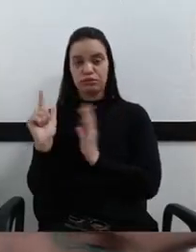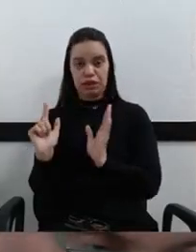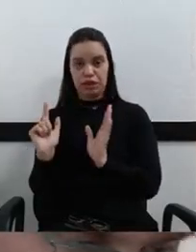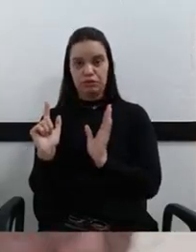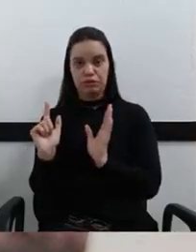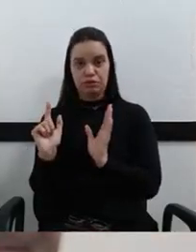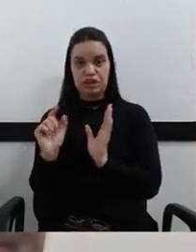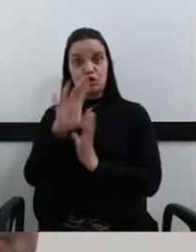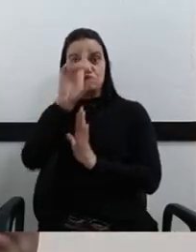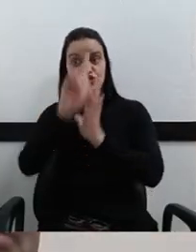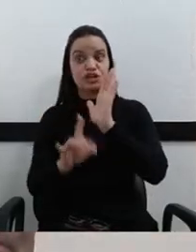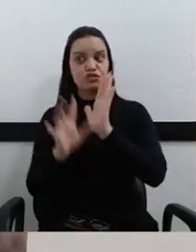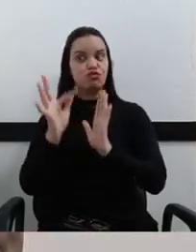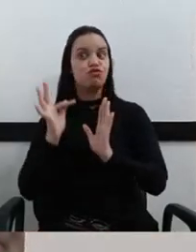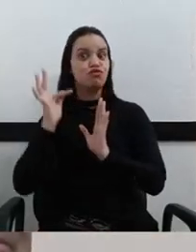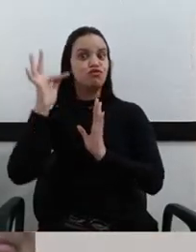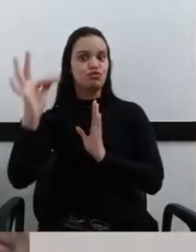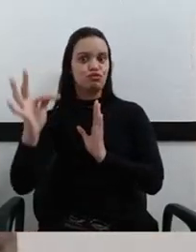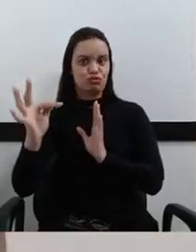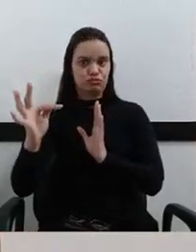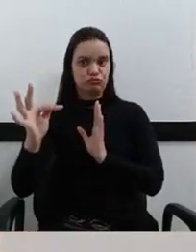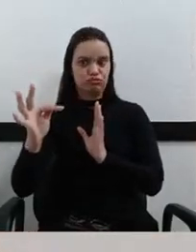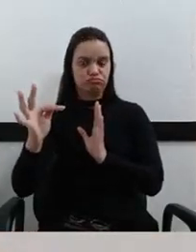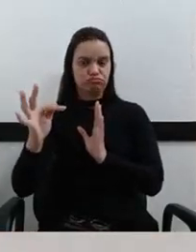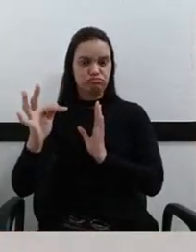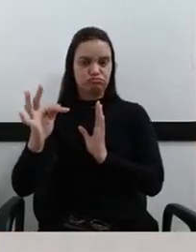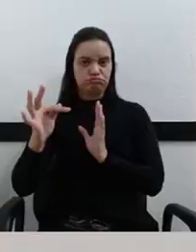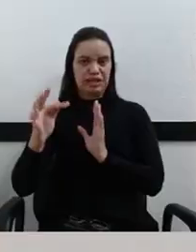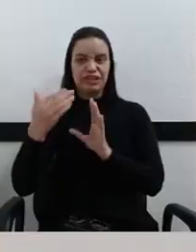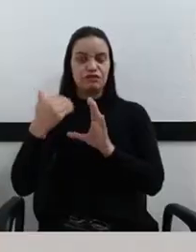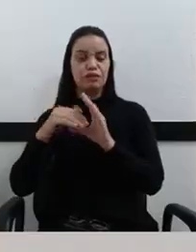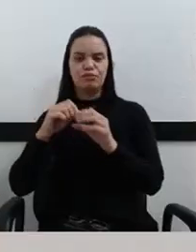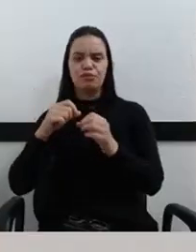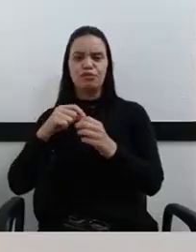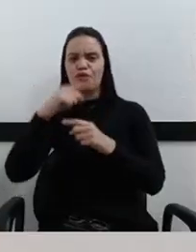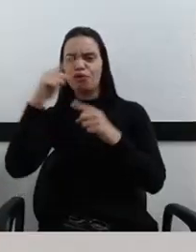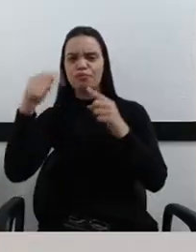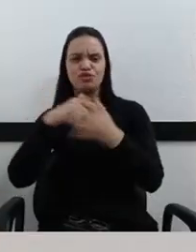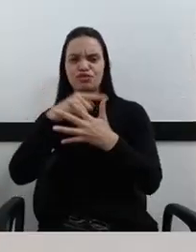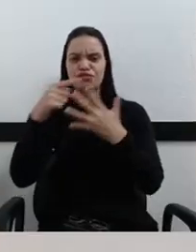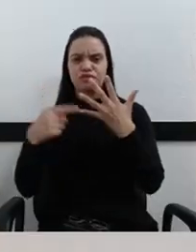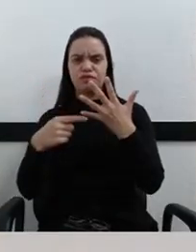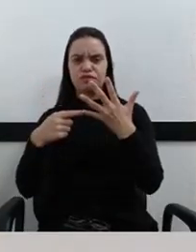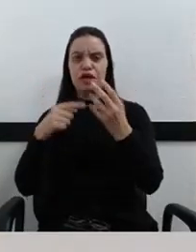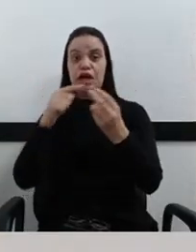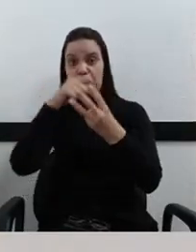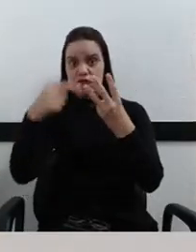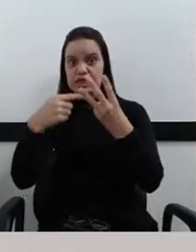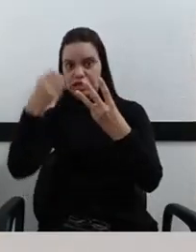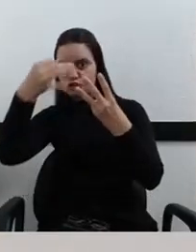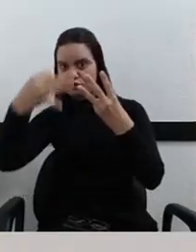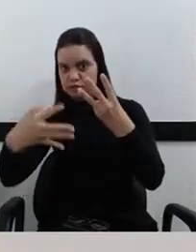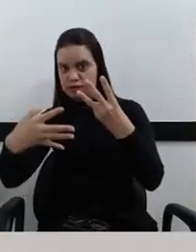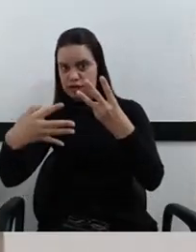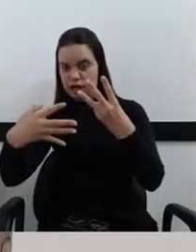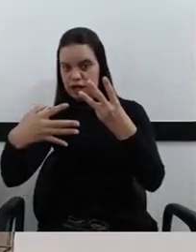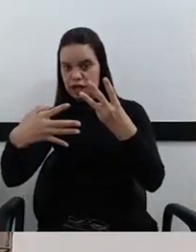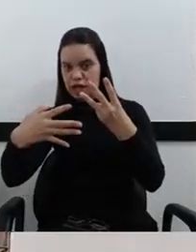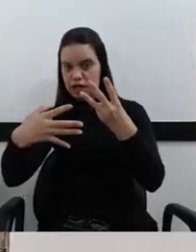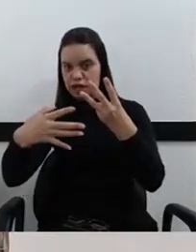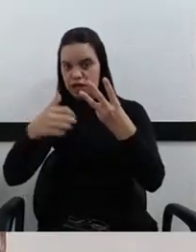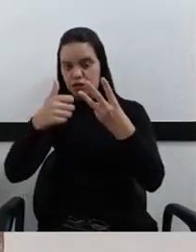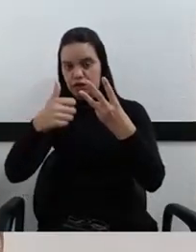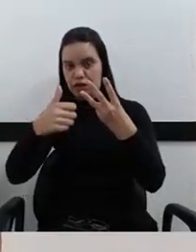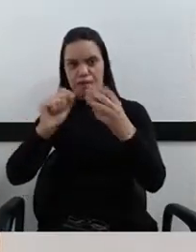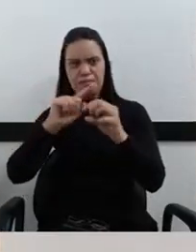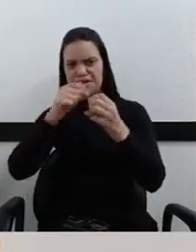direito futuro, que não foi lançado por vários motivos. Vou elencar 3 deles, mas não se limitando a